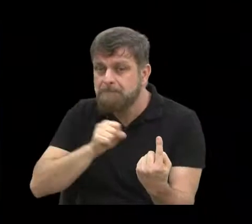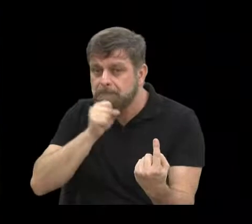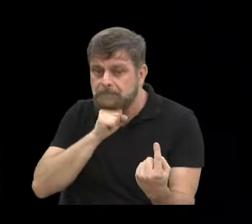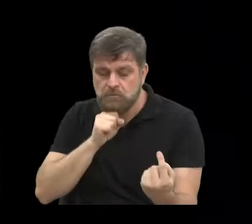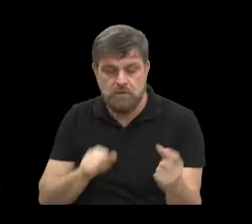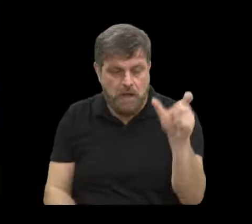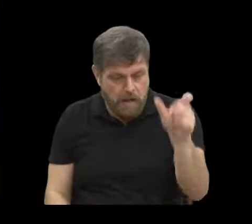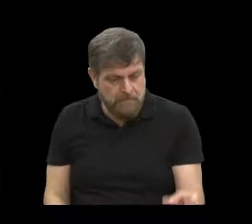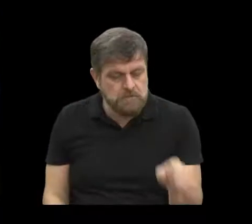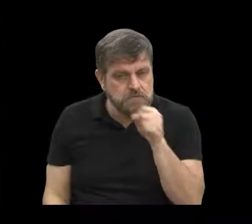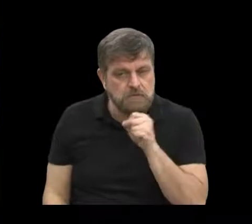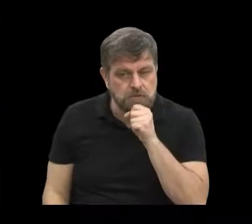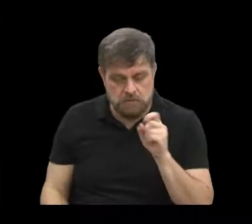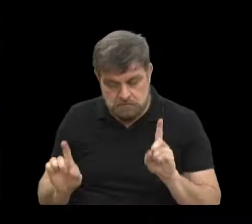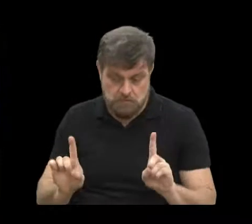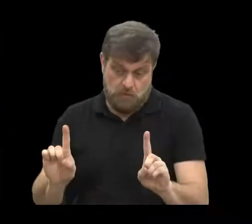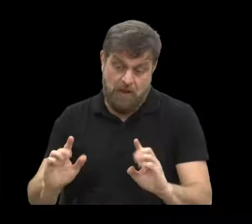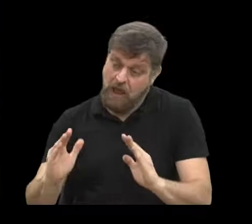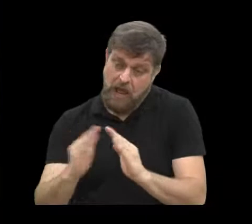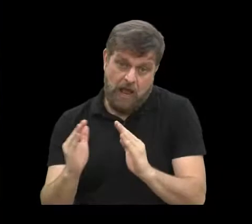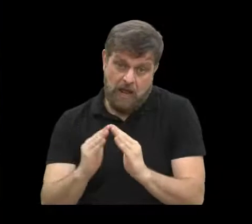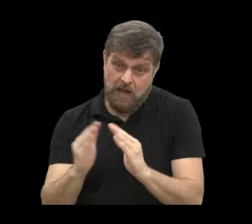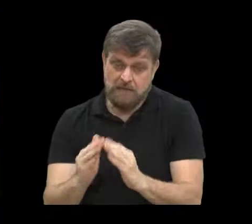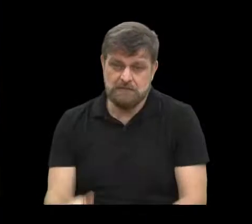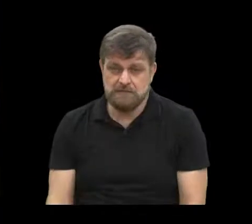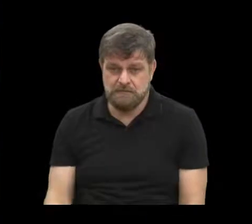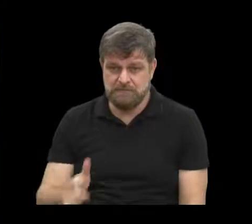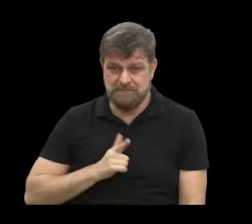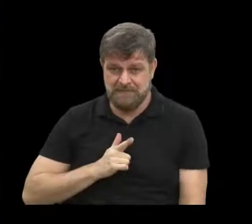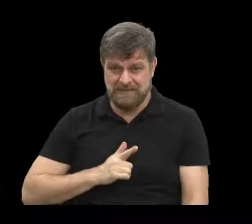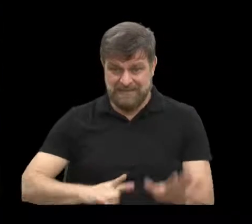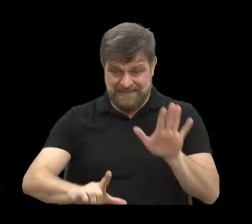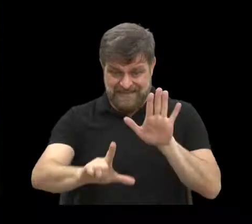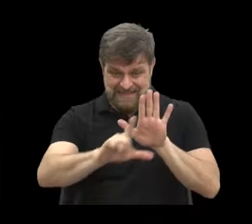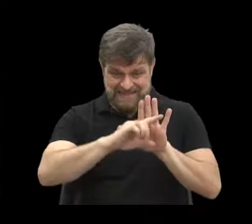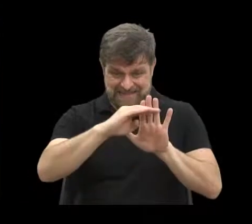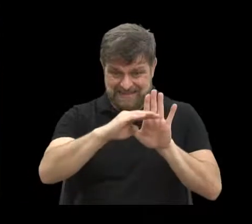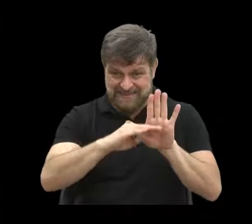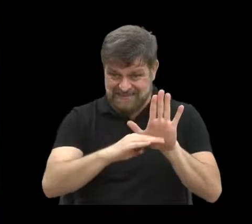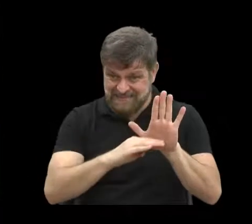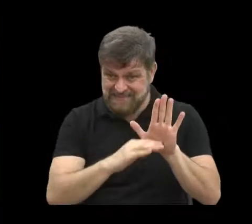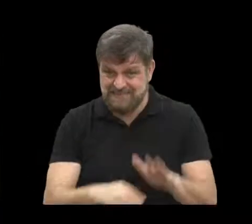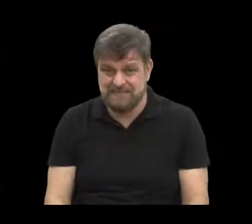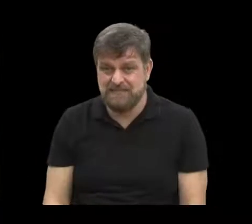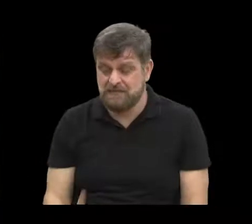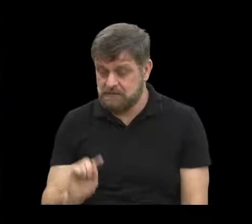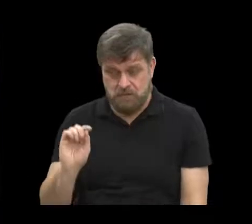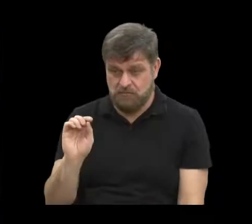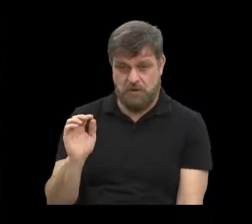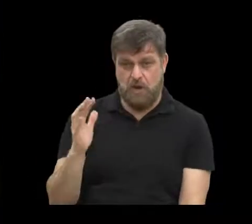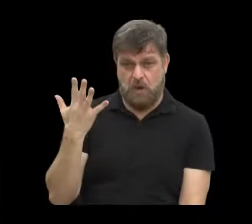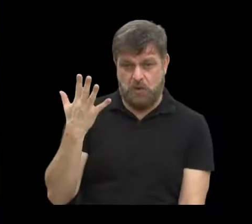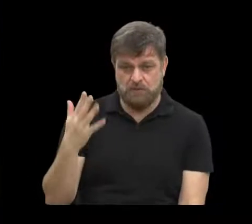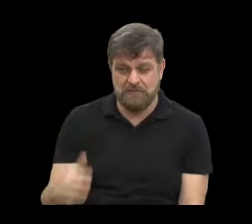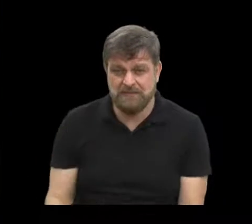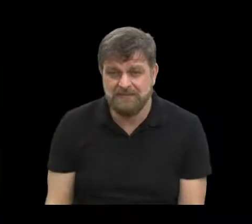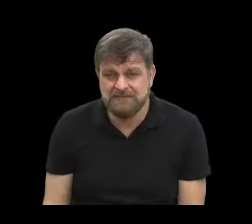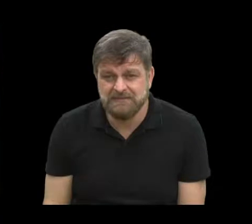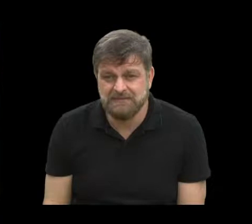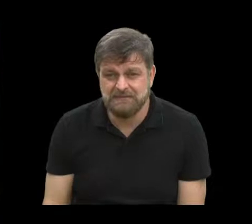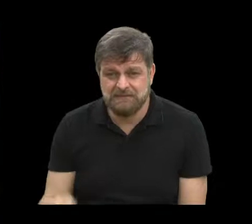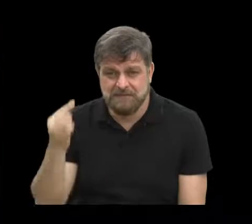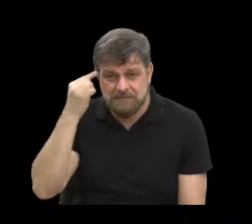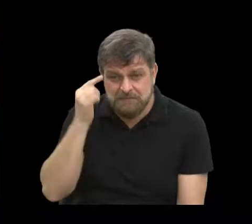De regra geral, tá? Como está na legislação, isso não ocorre em relação